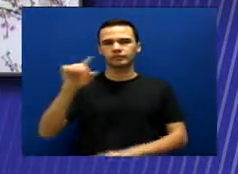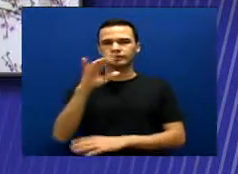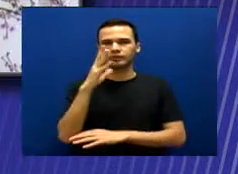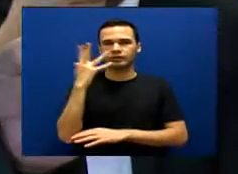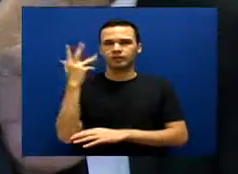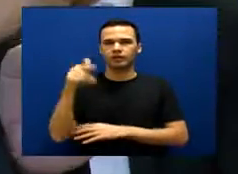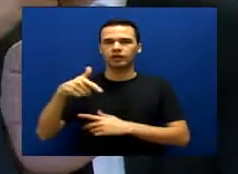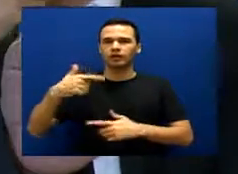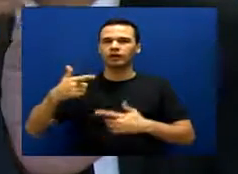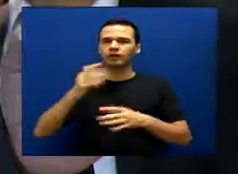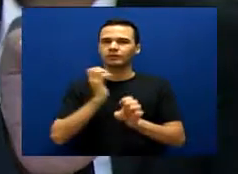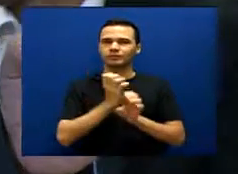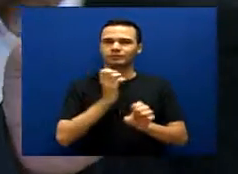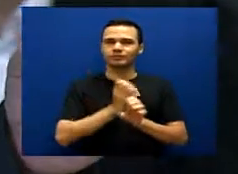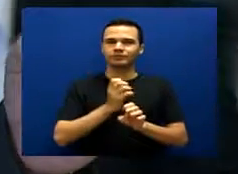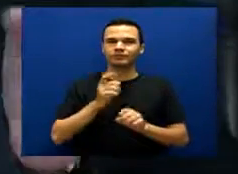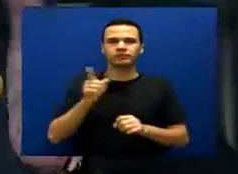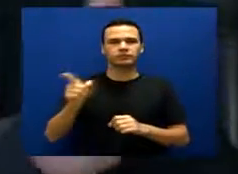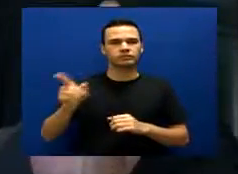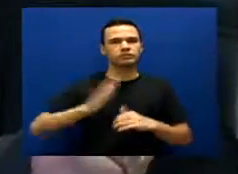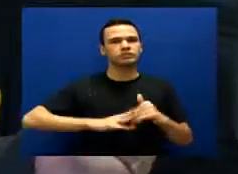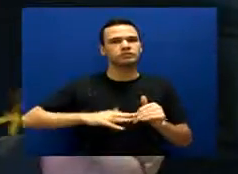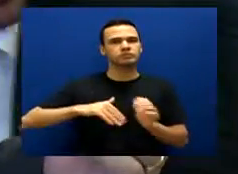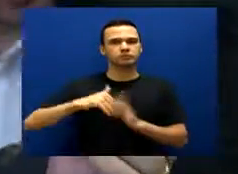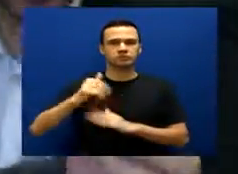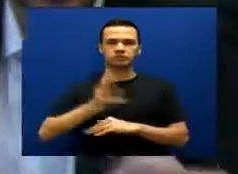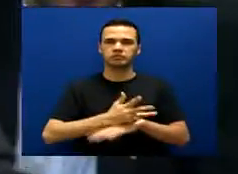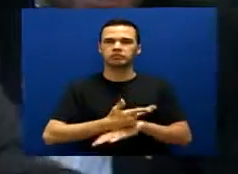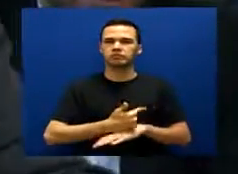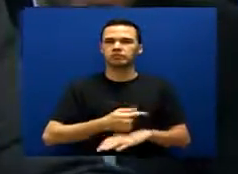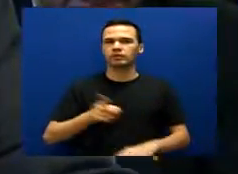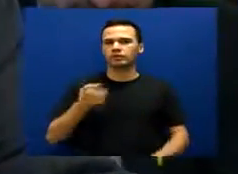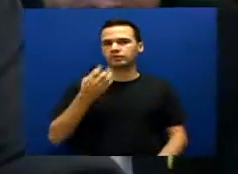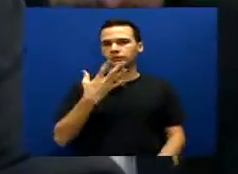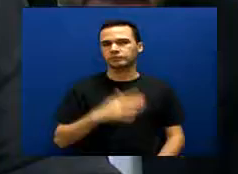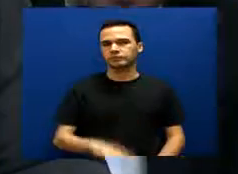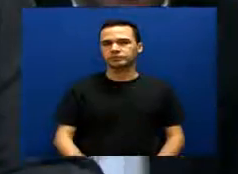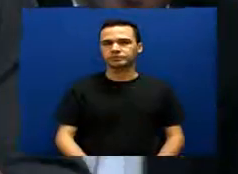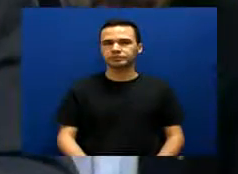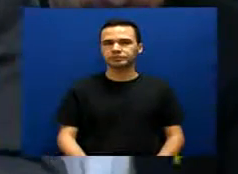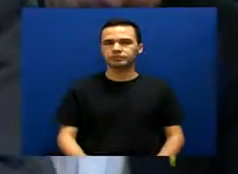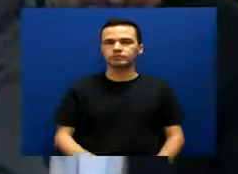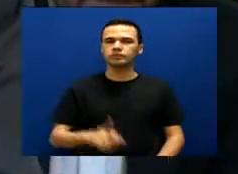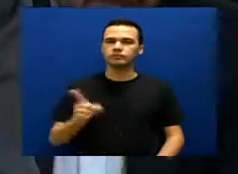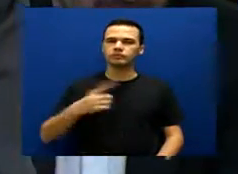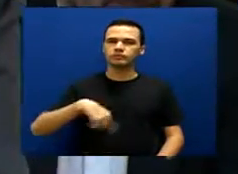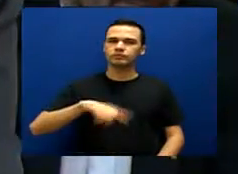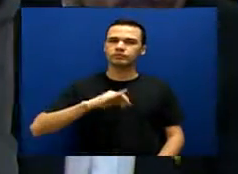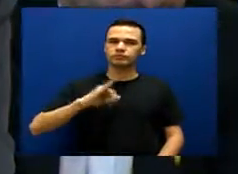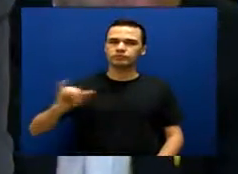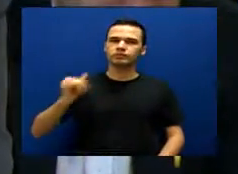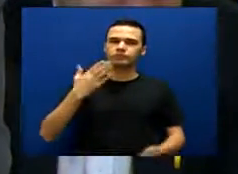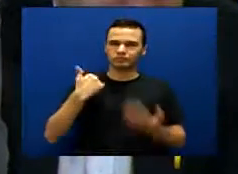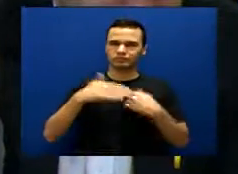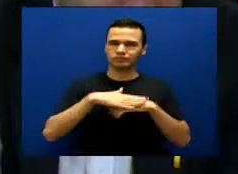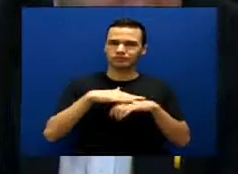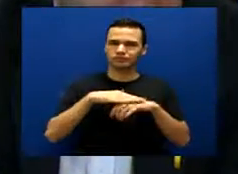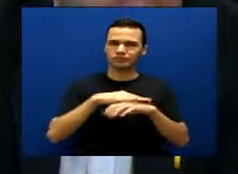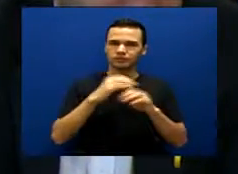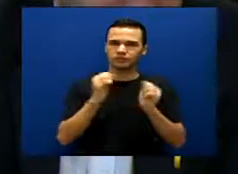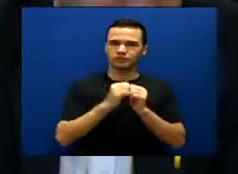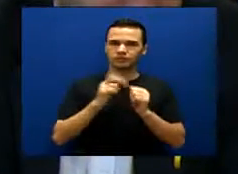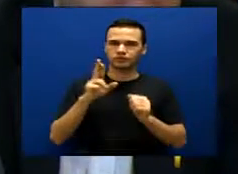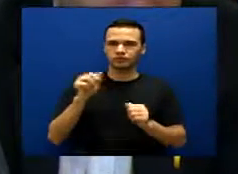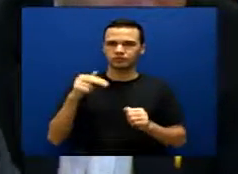que é um engenheiro extremamente competente, e que nós falamos, Renan, dele hoje, não foi?